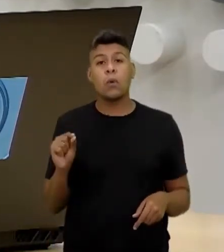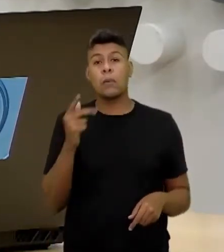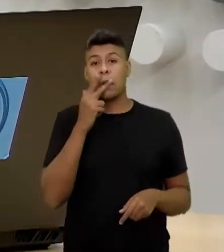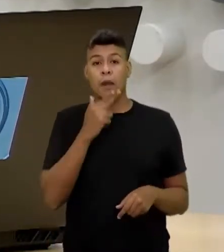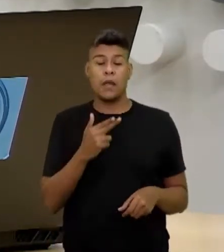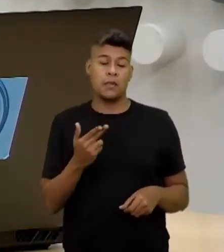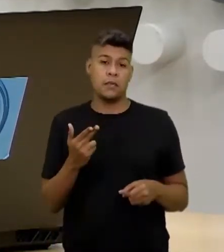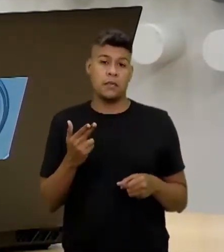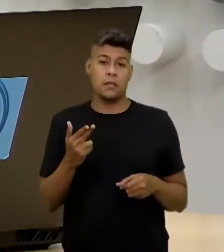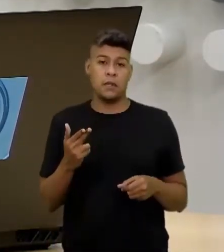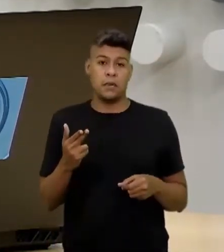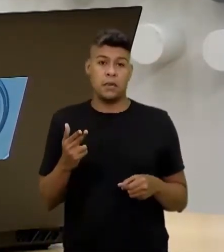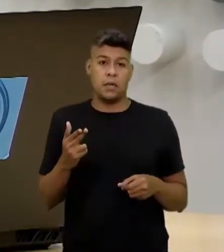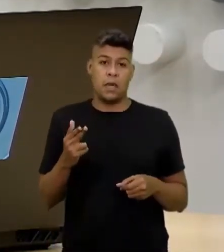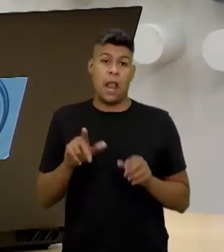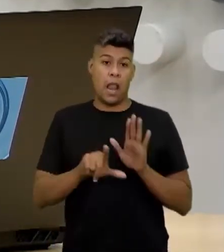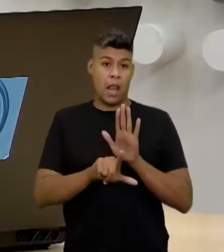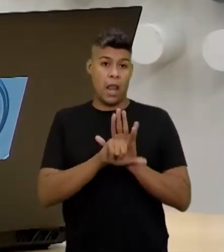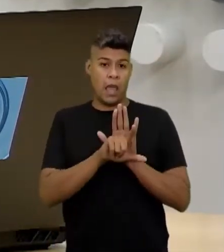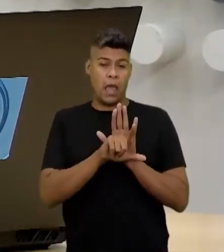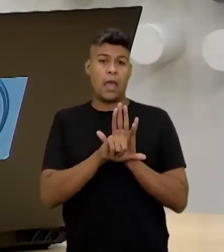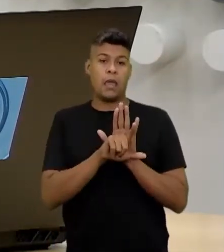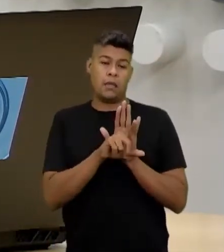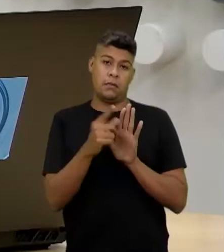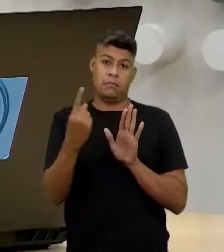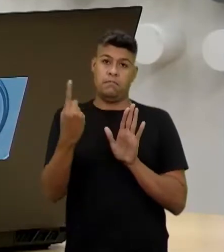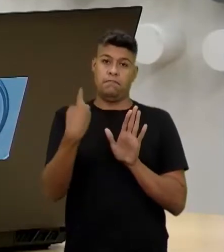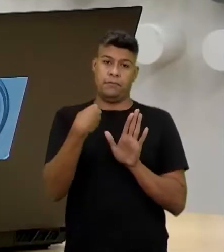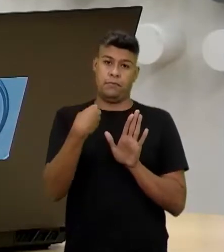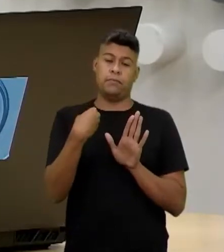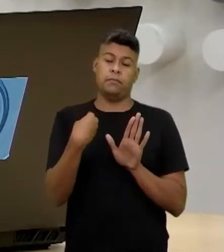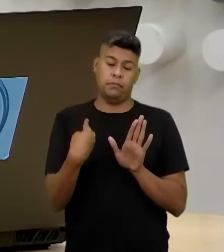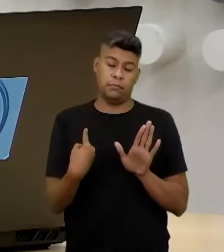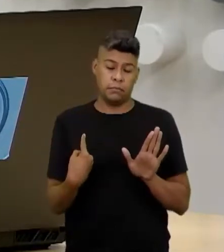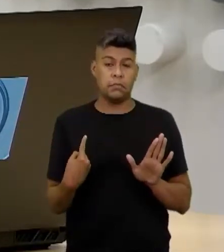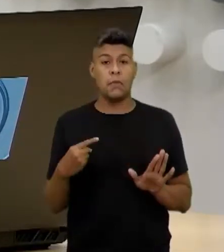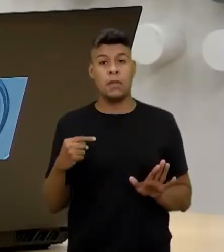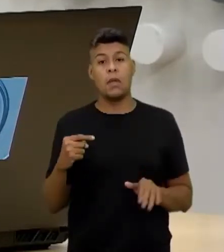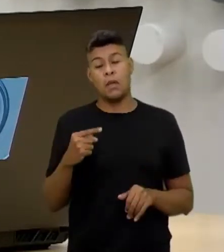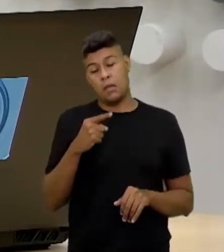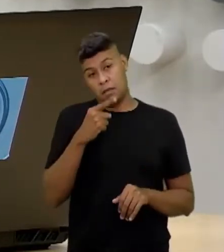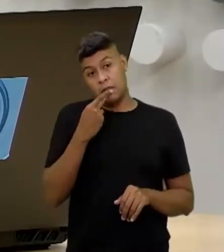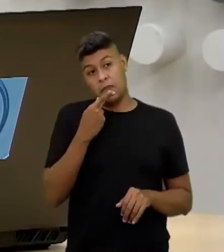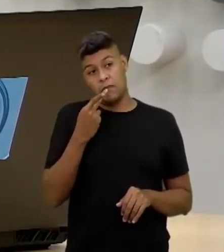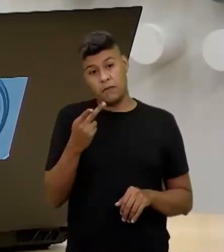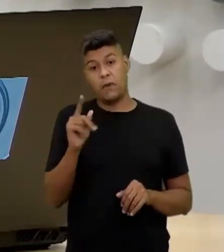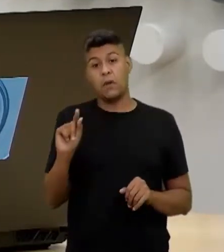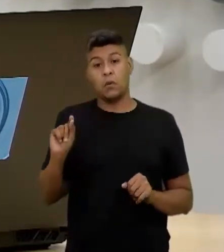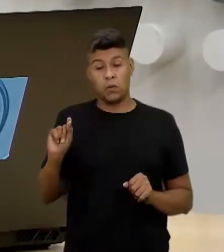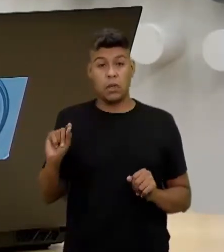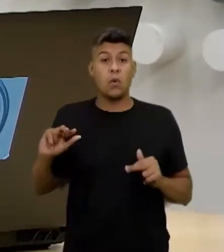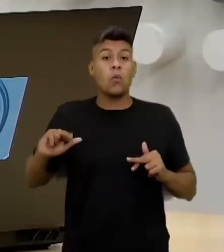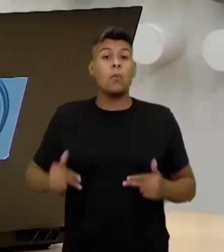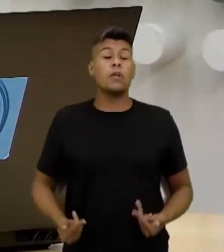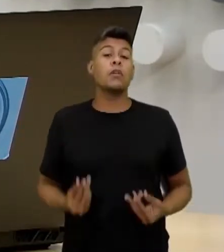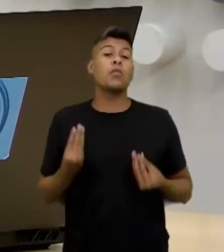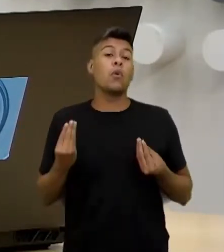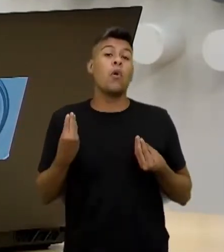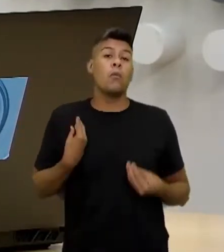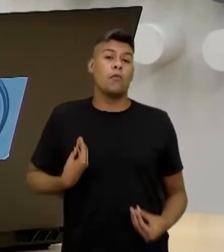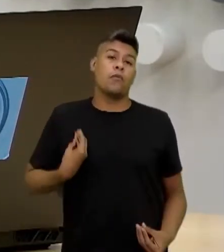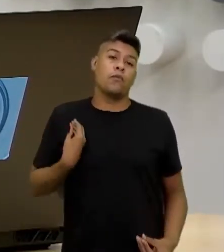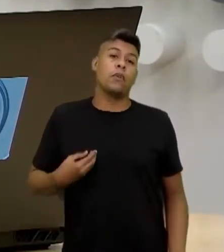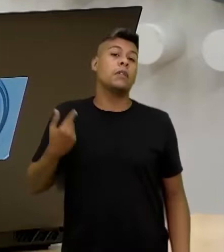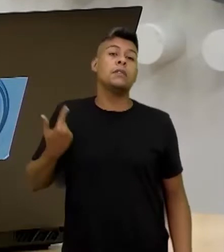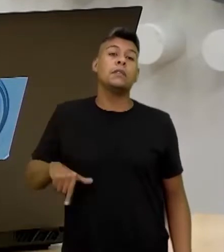reprimidos pelas leis mas Imaginem dizer o Robes como que era a humano e como que a humanidade vivia